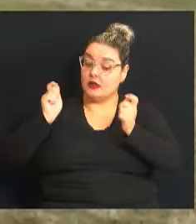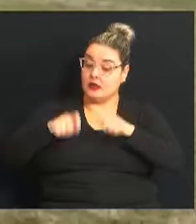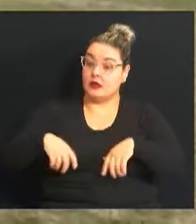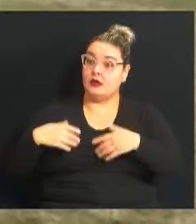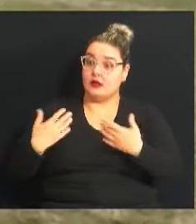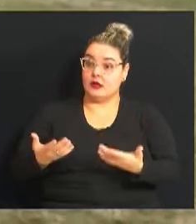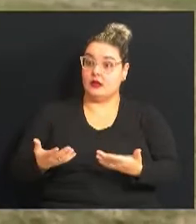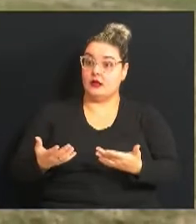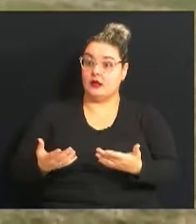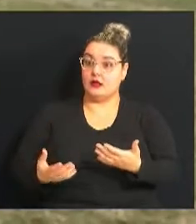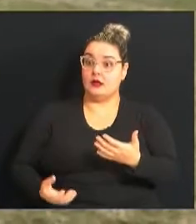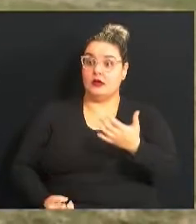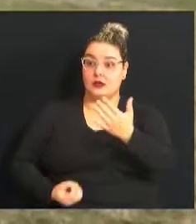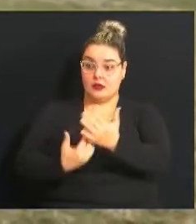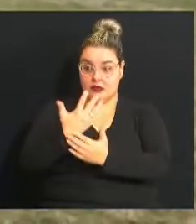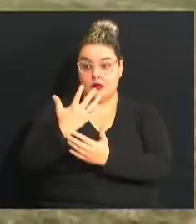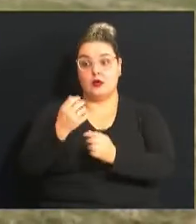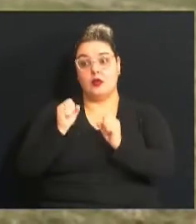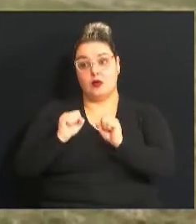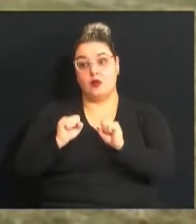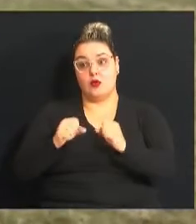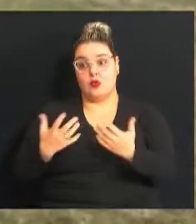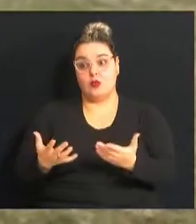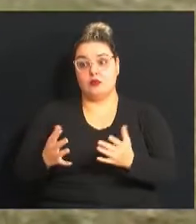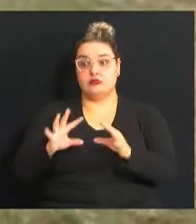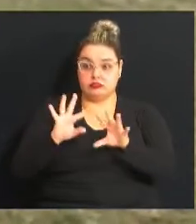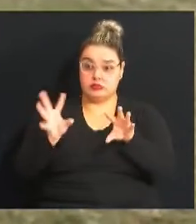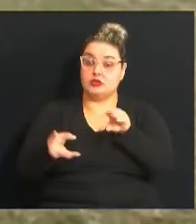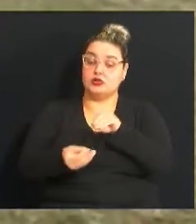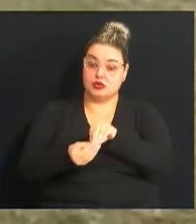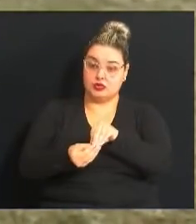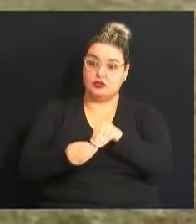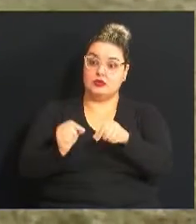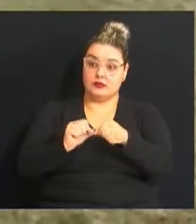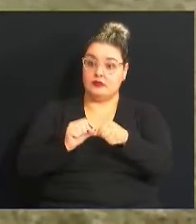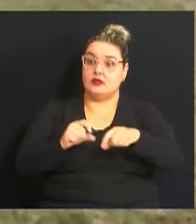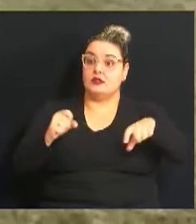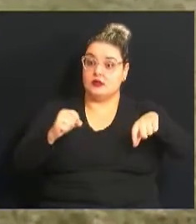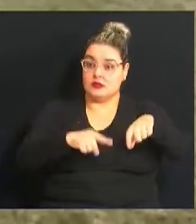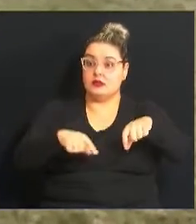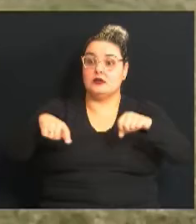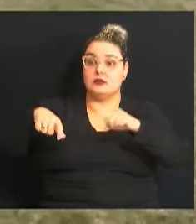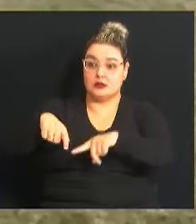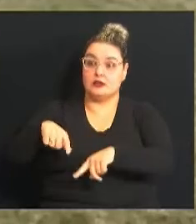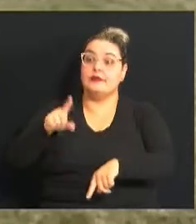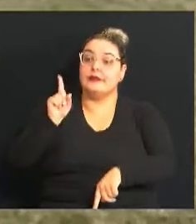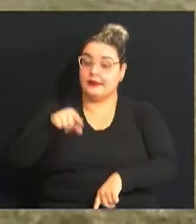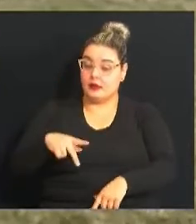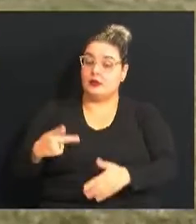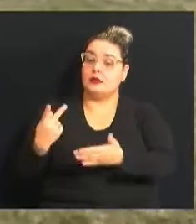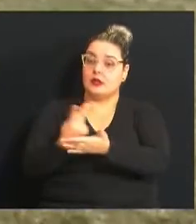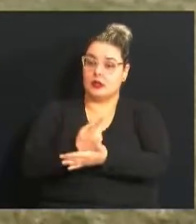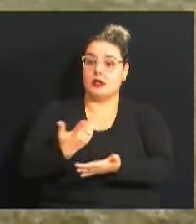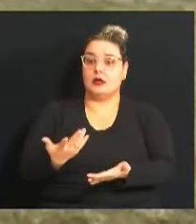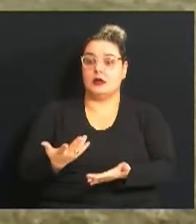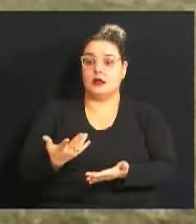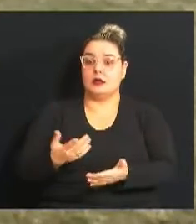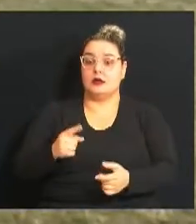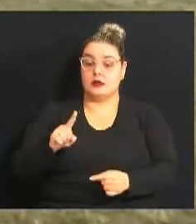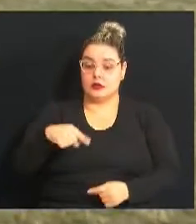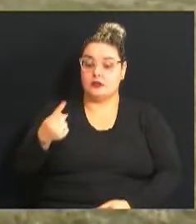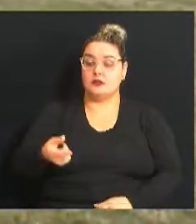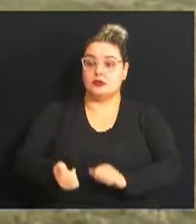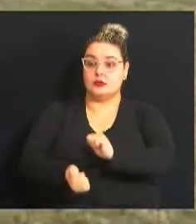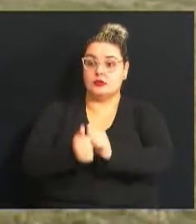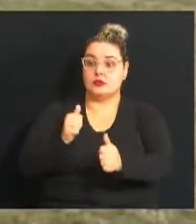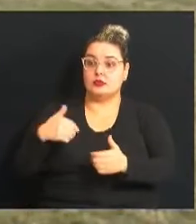hora da criação ali a gente poder concluir, né, e fazer os gols, que é o que a gente está pecando bastante. E com relação a esse próximo jogo, né, aos